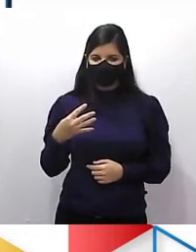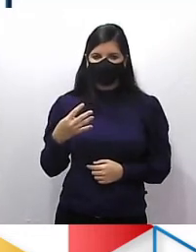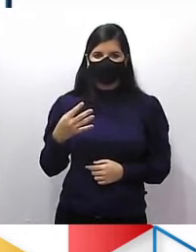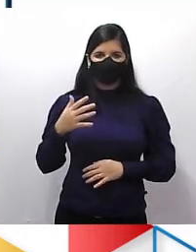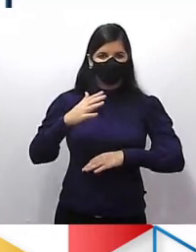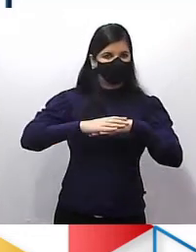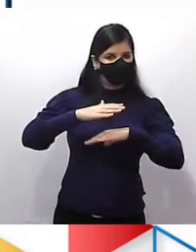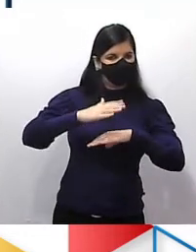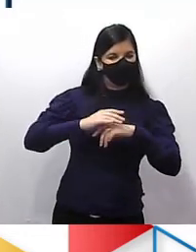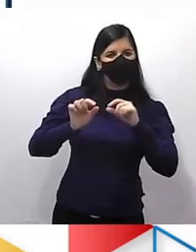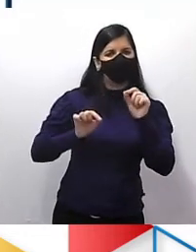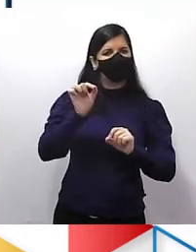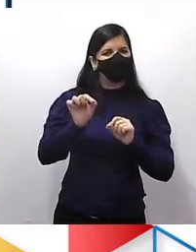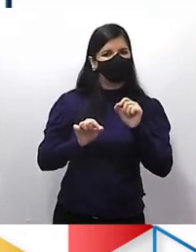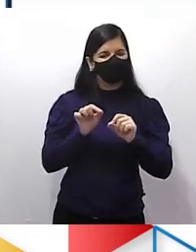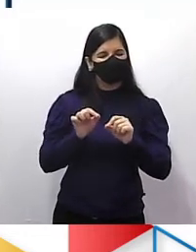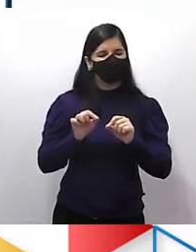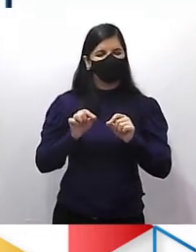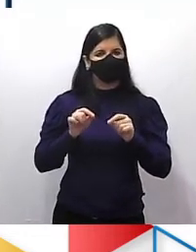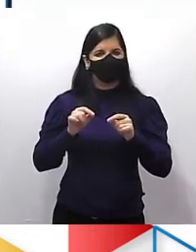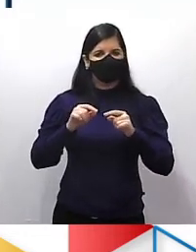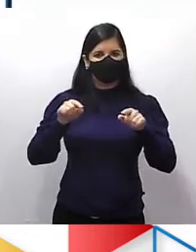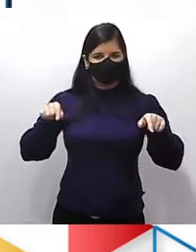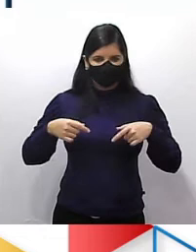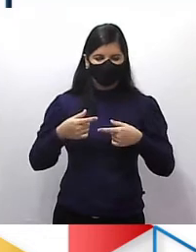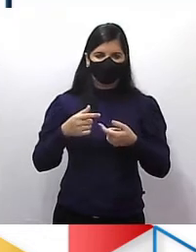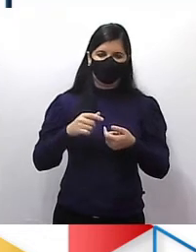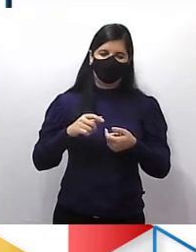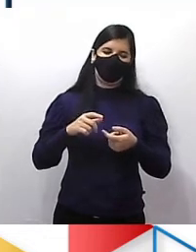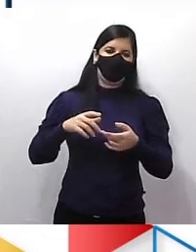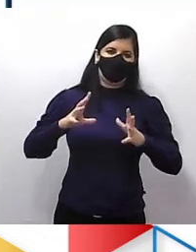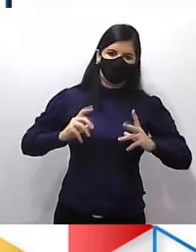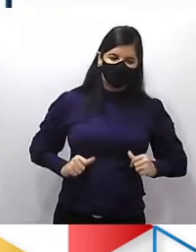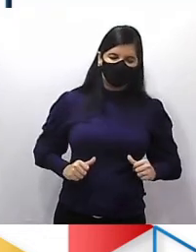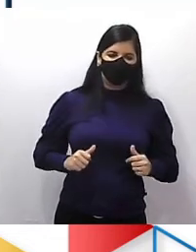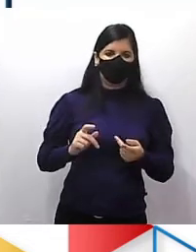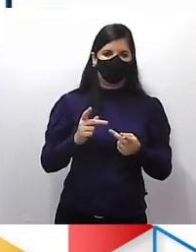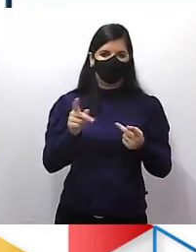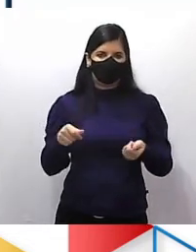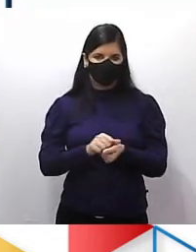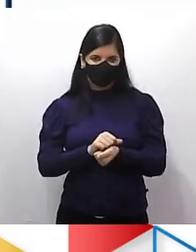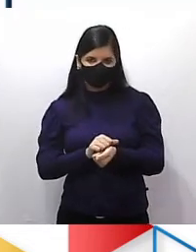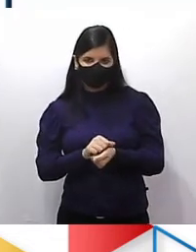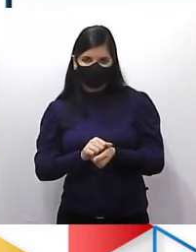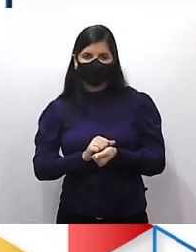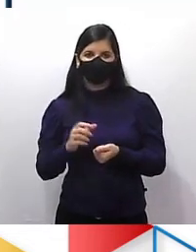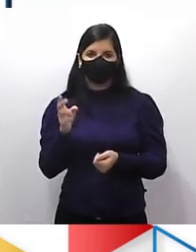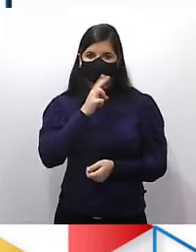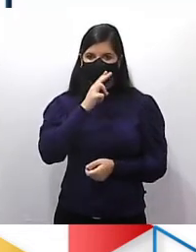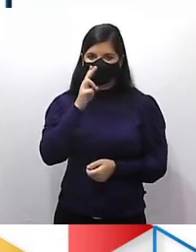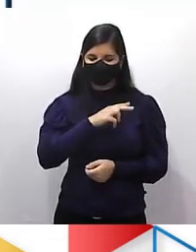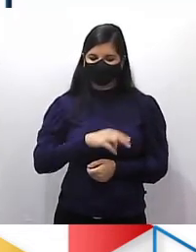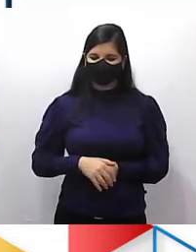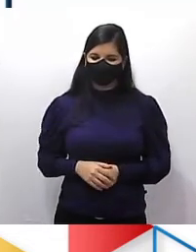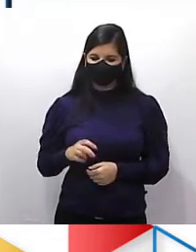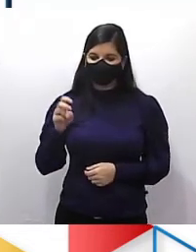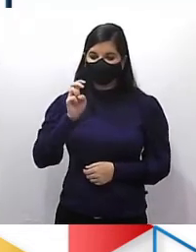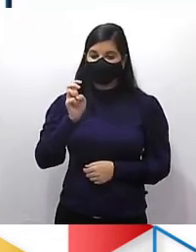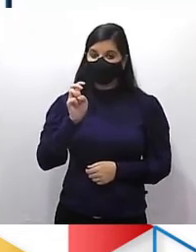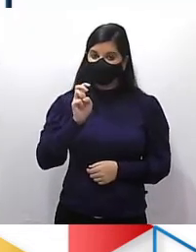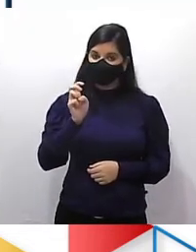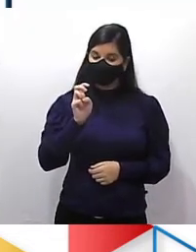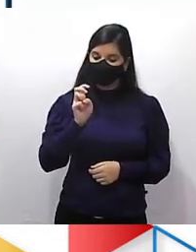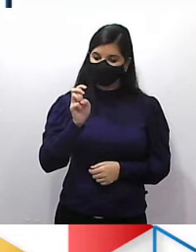vai fazer, né? Limpar o quarto, lavar os pratos, ou qualquer coisa que seja mais emergencial. E o último,